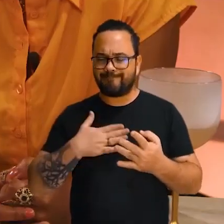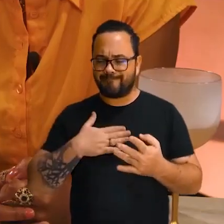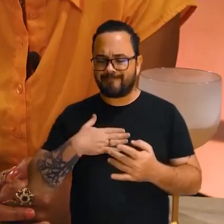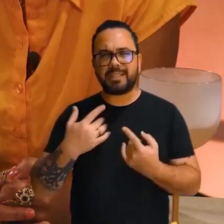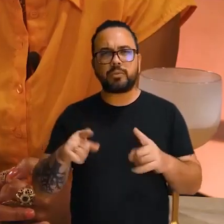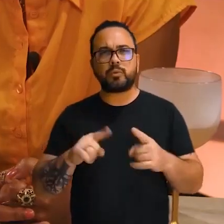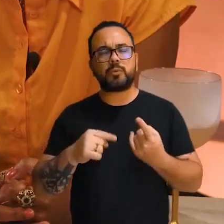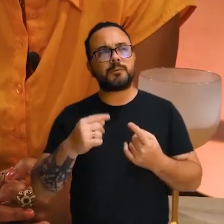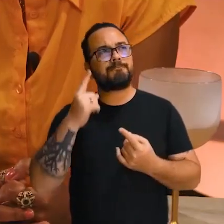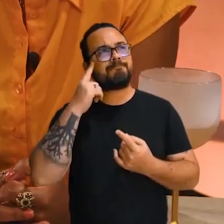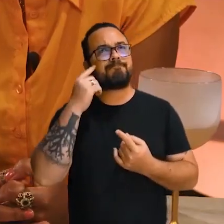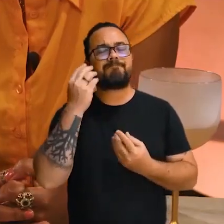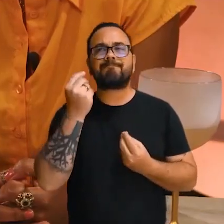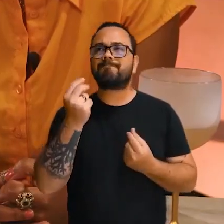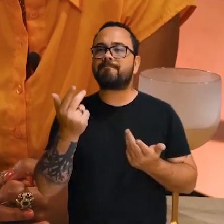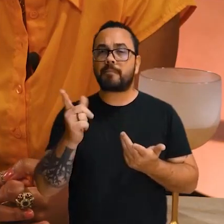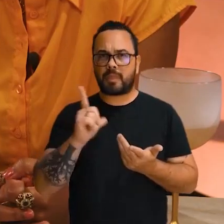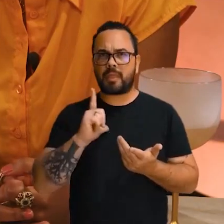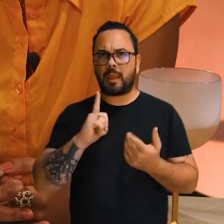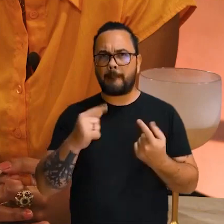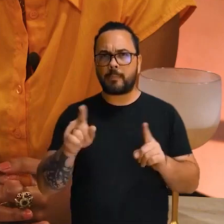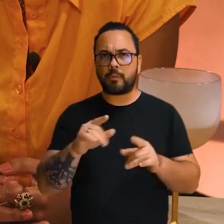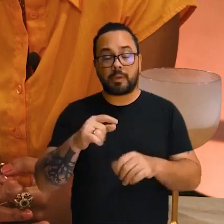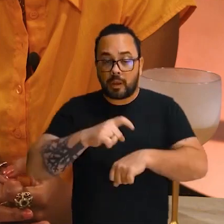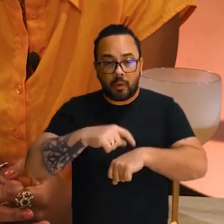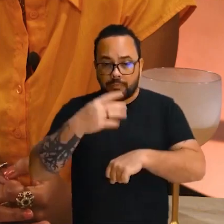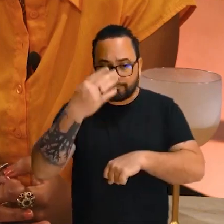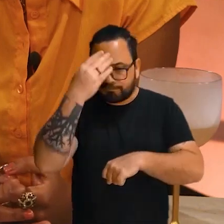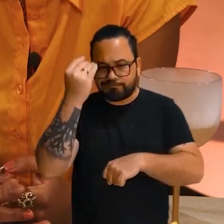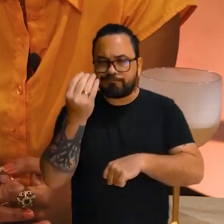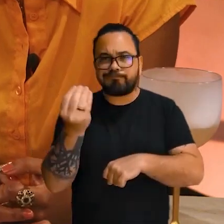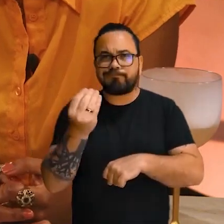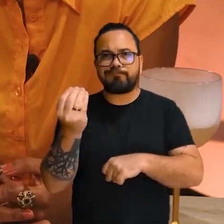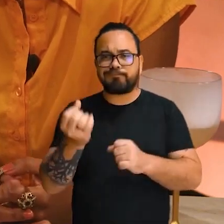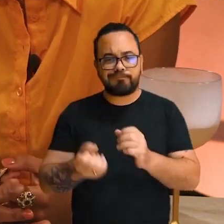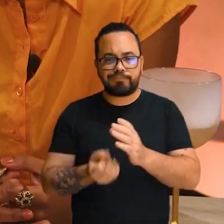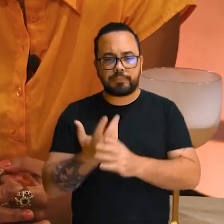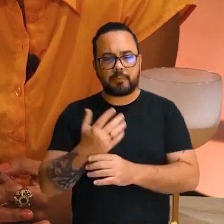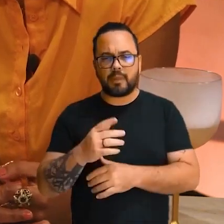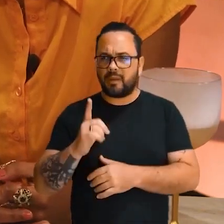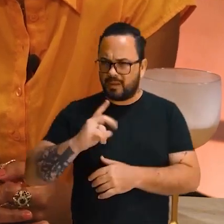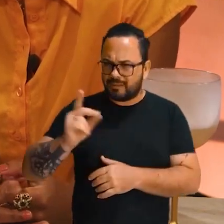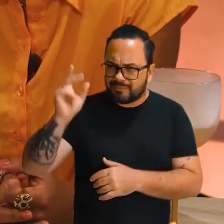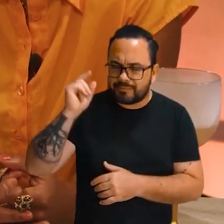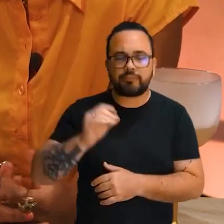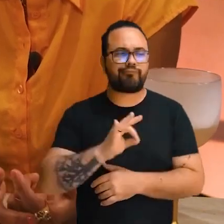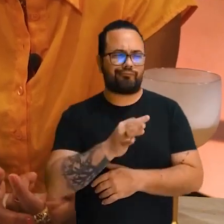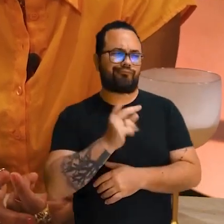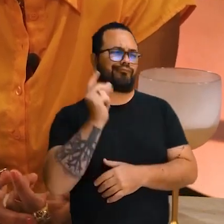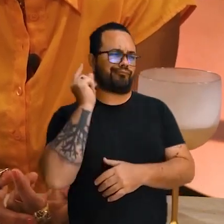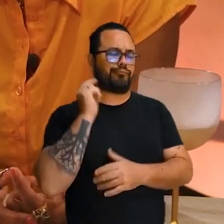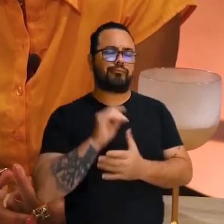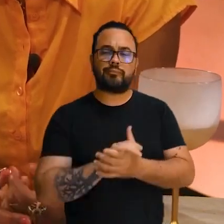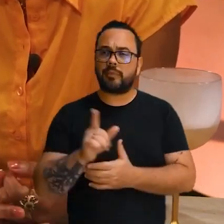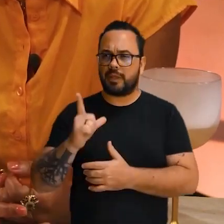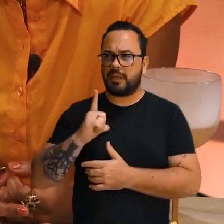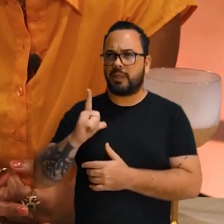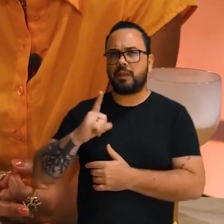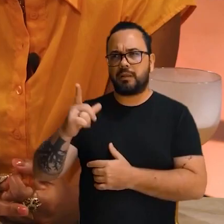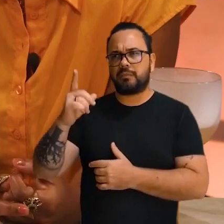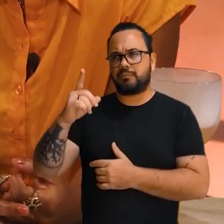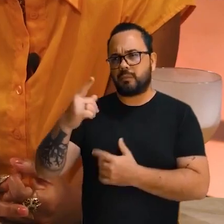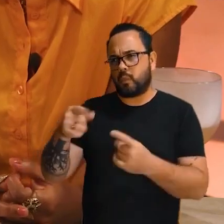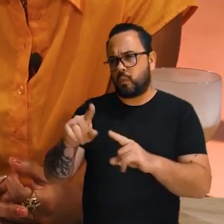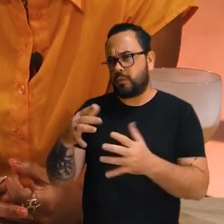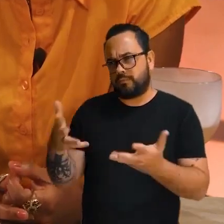E não vinha, assim, né? Apesar de eu ter umas músicas, eu não, na hora eu não tive essa criatividade. Mas faz, né? Muito tempo? Faz tempo. É. Porque eu sei que você tem composições então, incríveis.